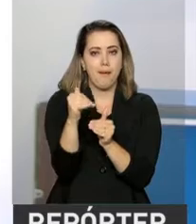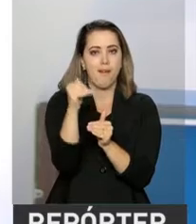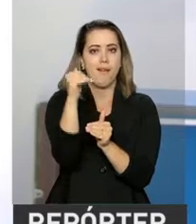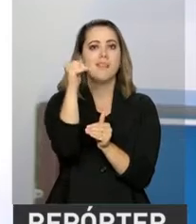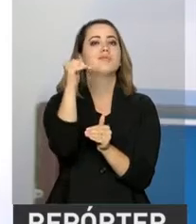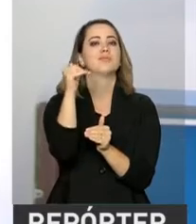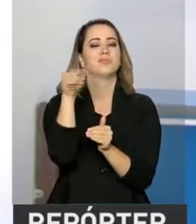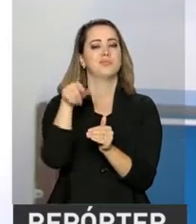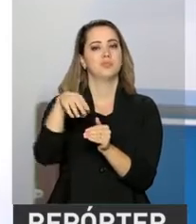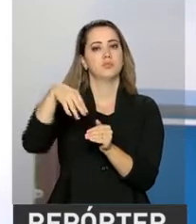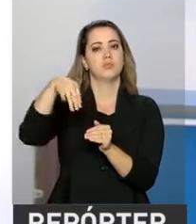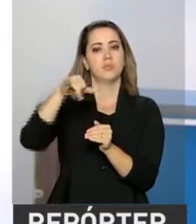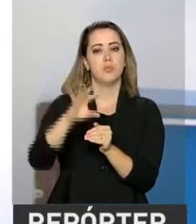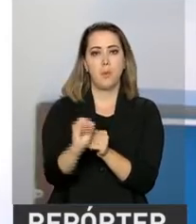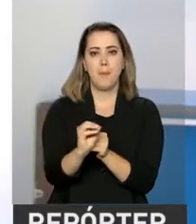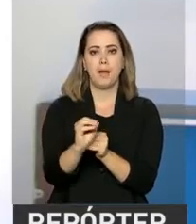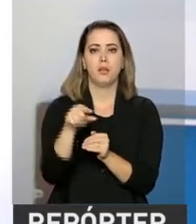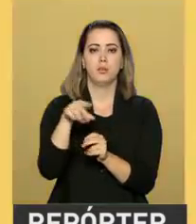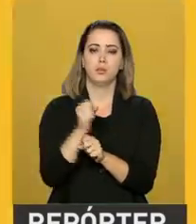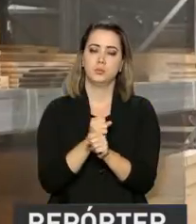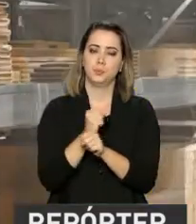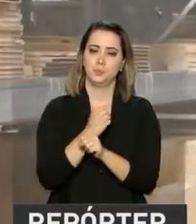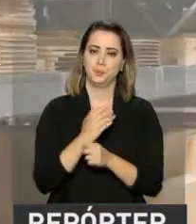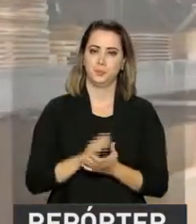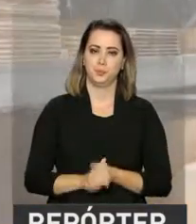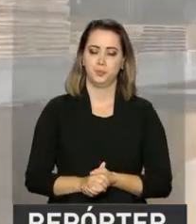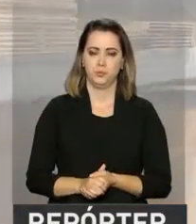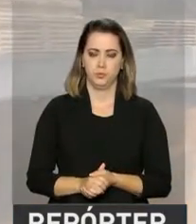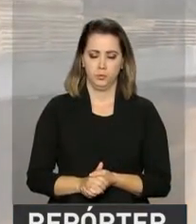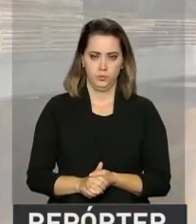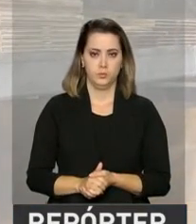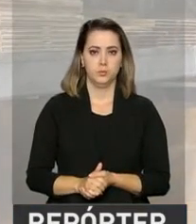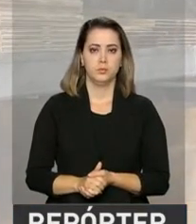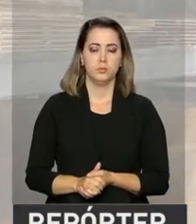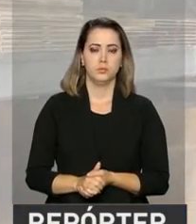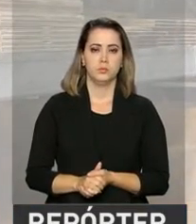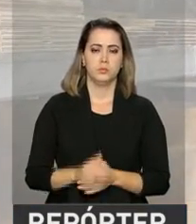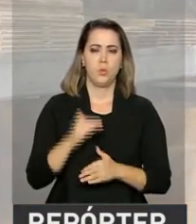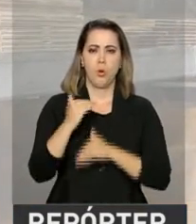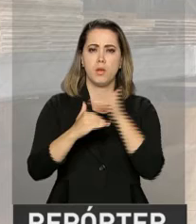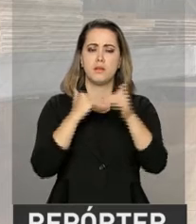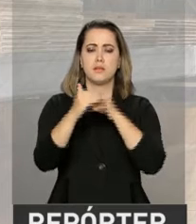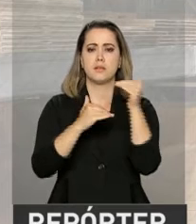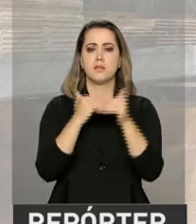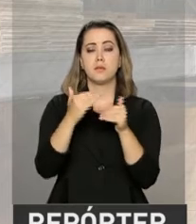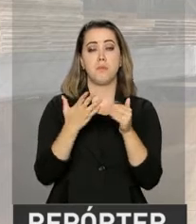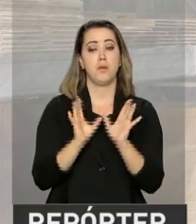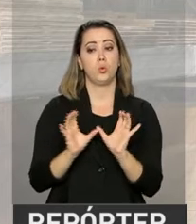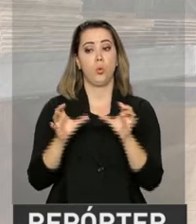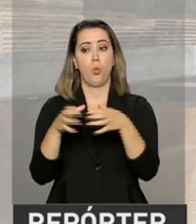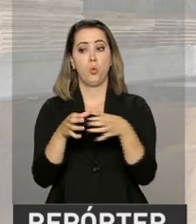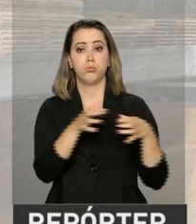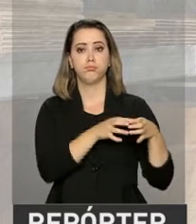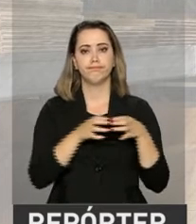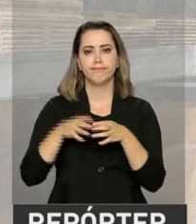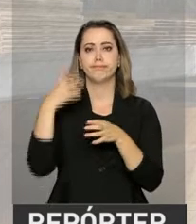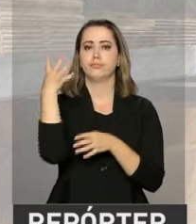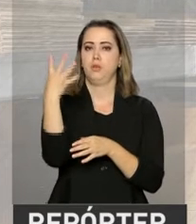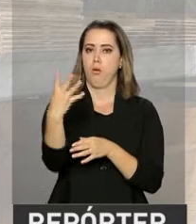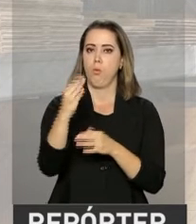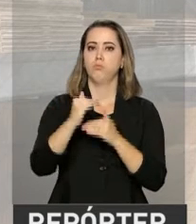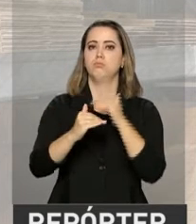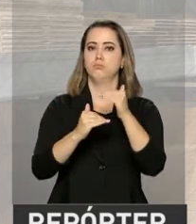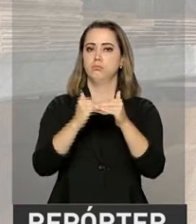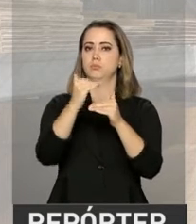em maio de 2017 o crescimento na indústria alcançou todas as quatro grandes categorias econômicas